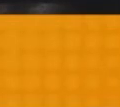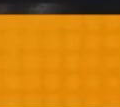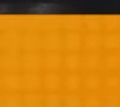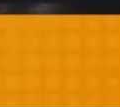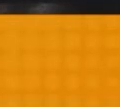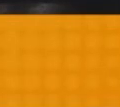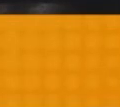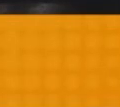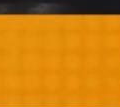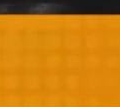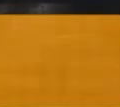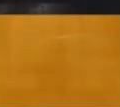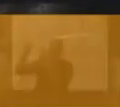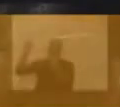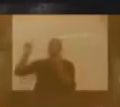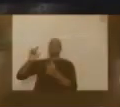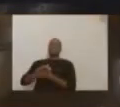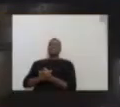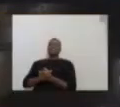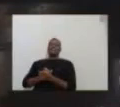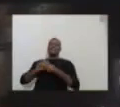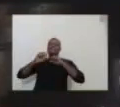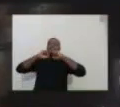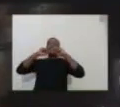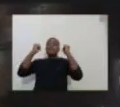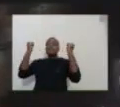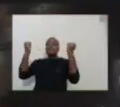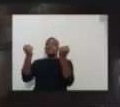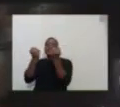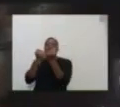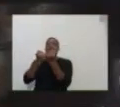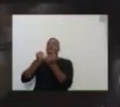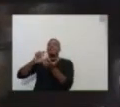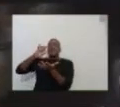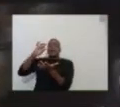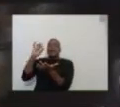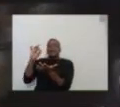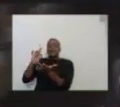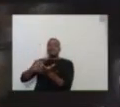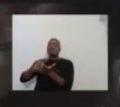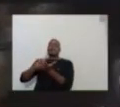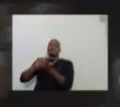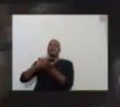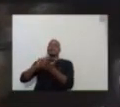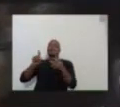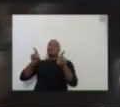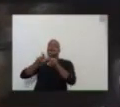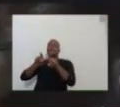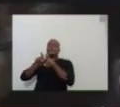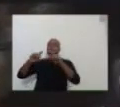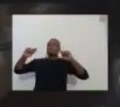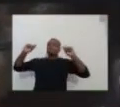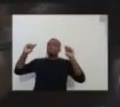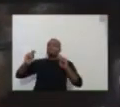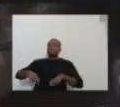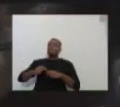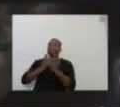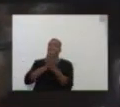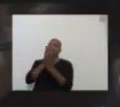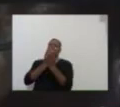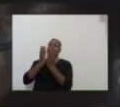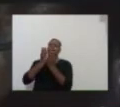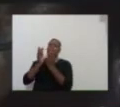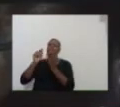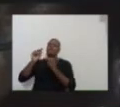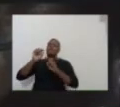Seminário Realidades e Possibilidades do Ensino à Distância, promovido